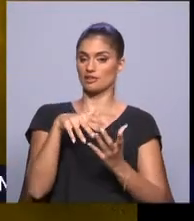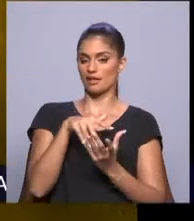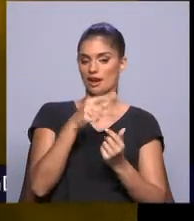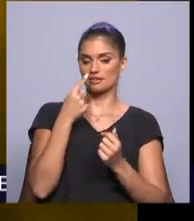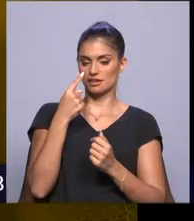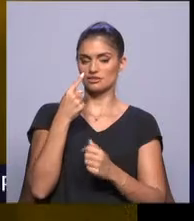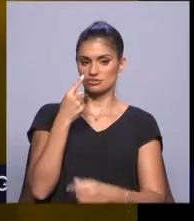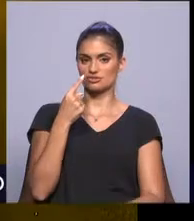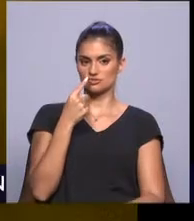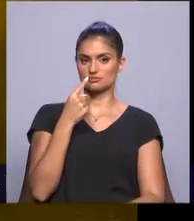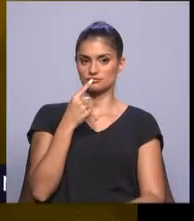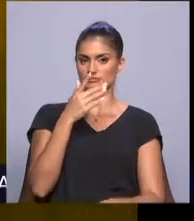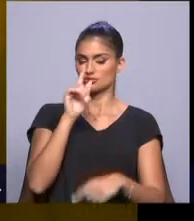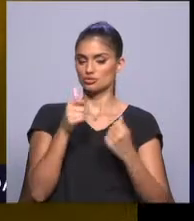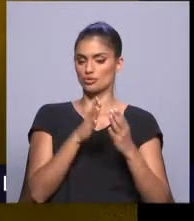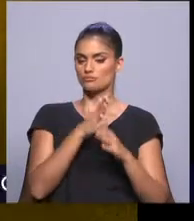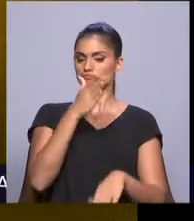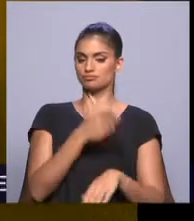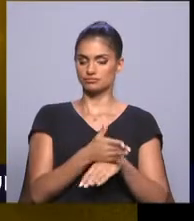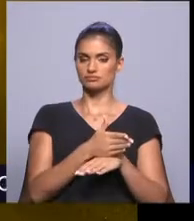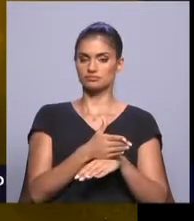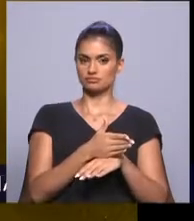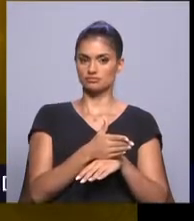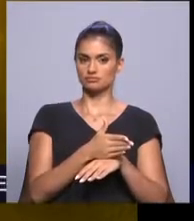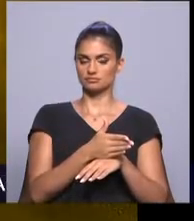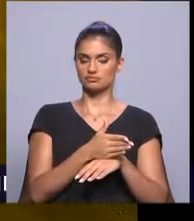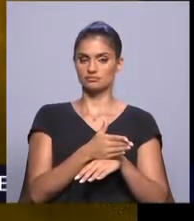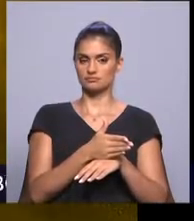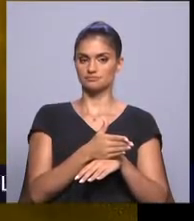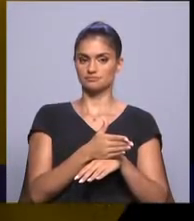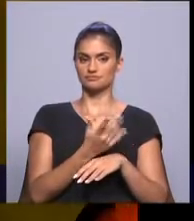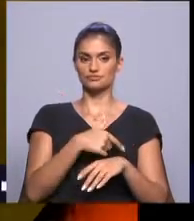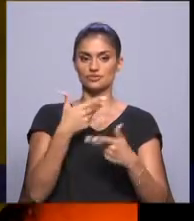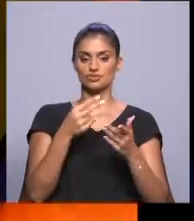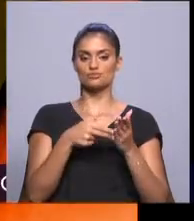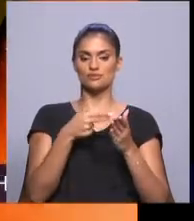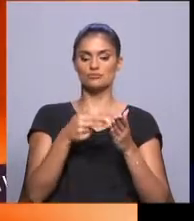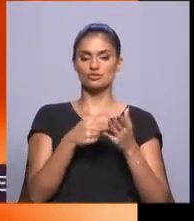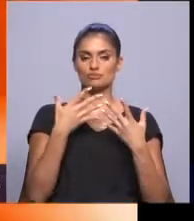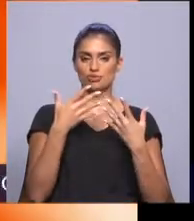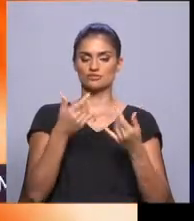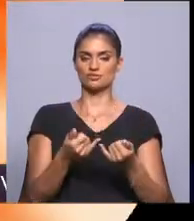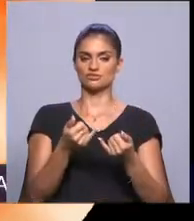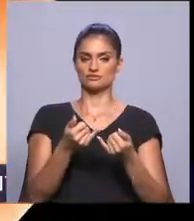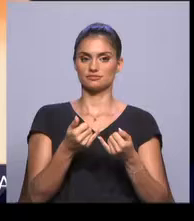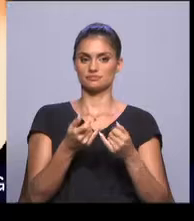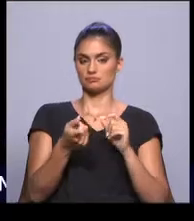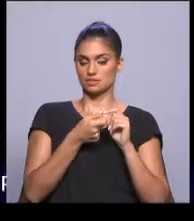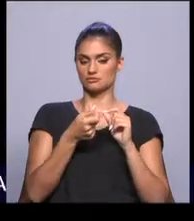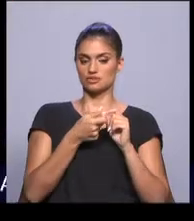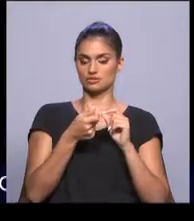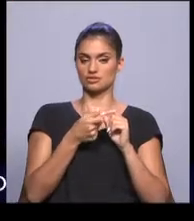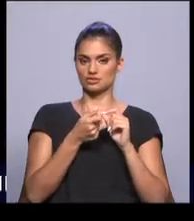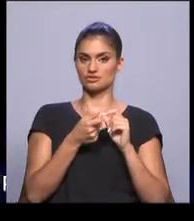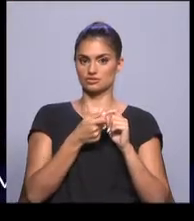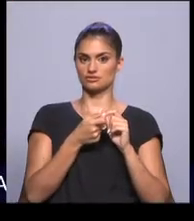às auroras. E bateu tudo certo. É uma forma de fazer meteorologia espacial. E, portanto, nós agora aguardamos pelas próximas aproximações ainda